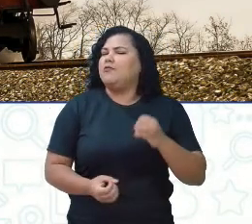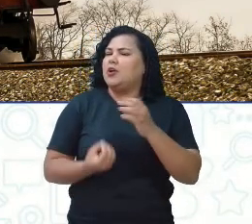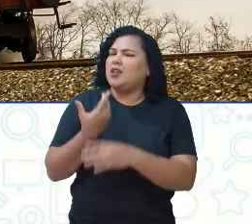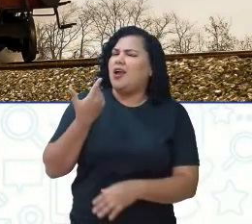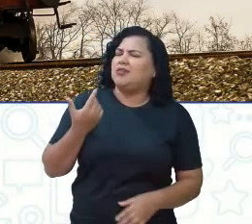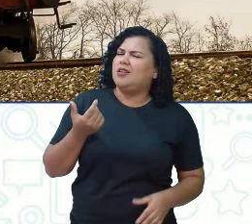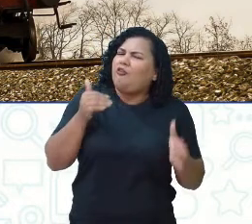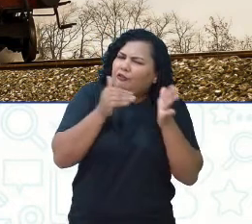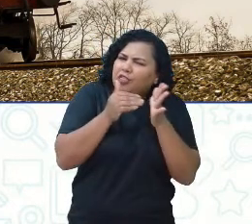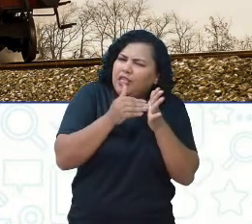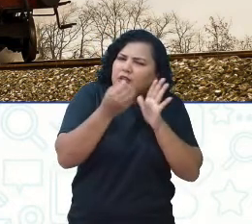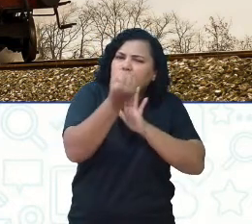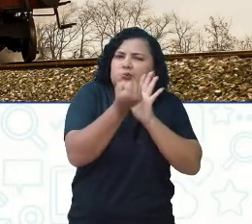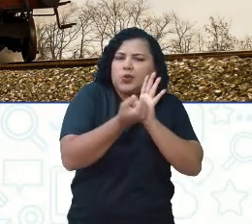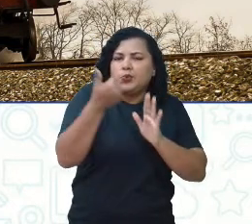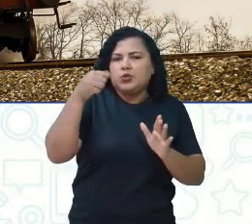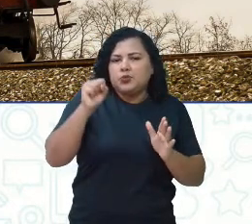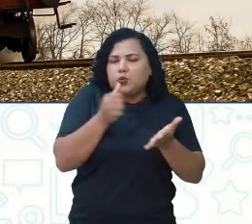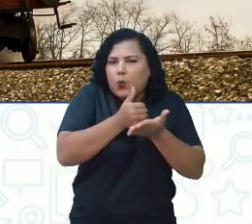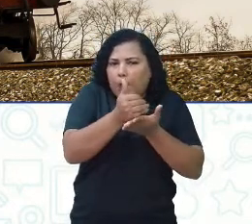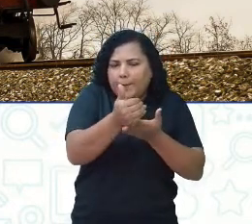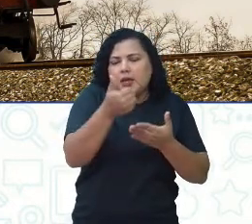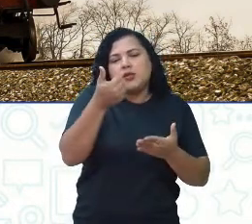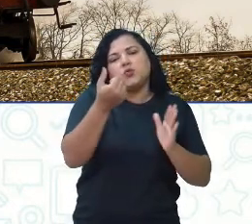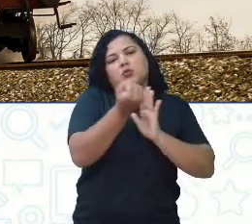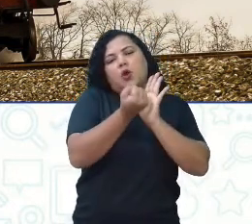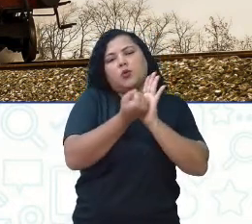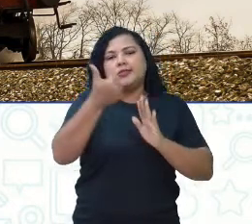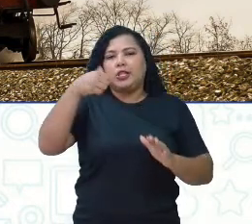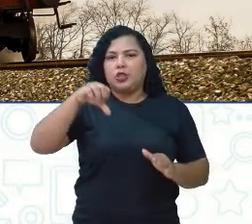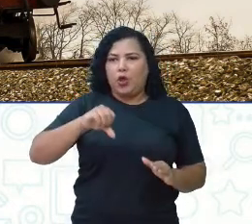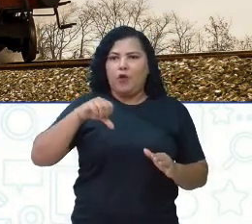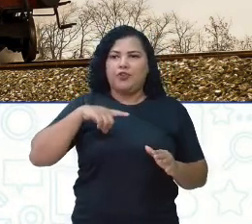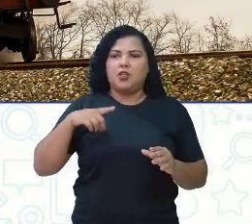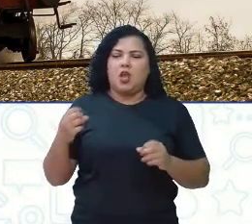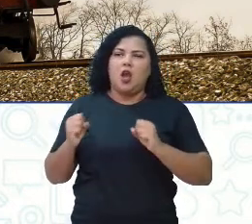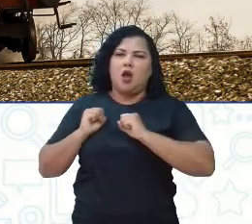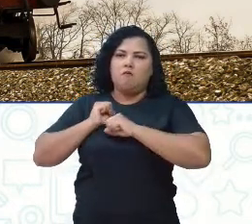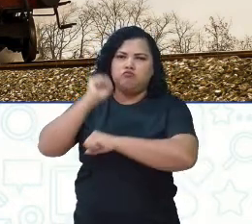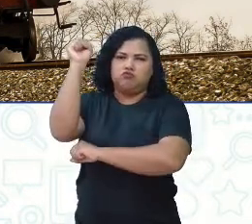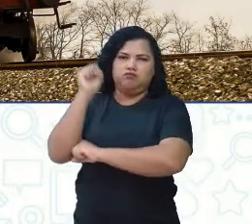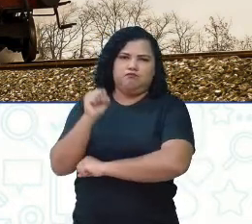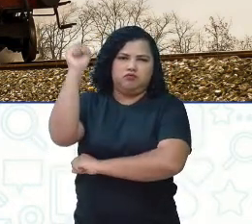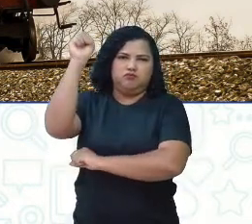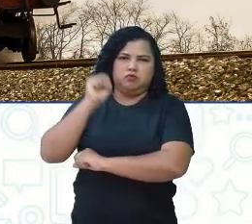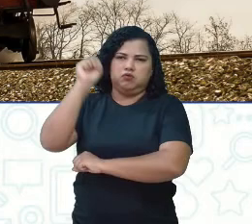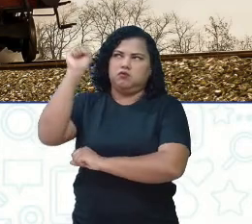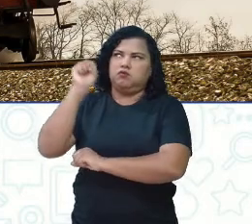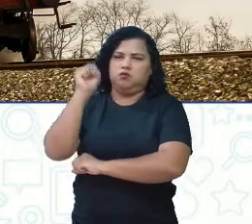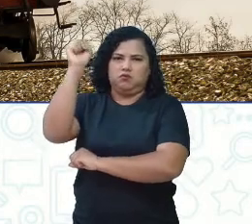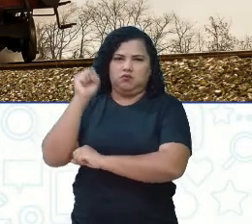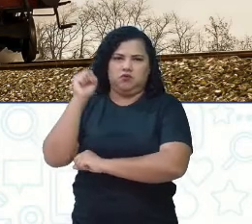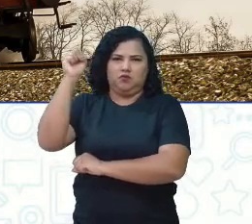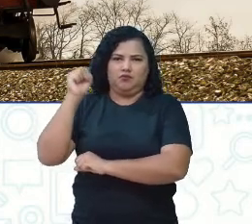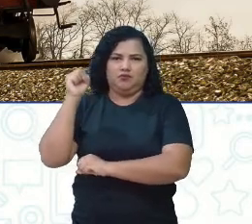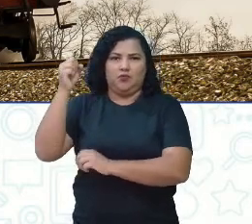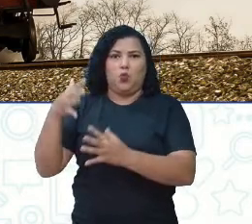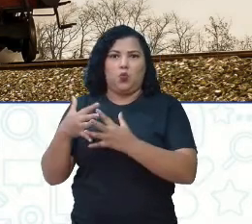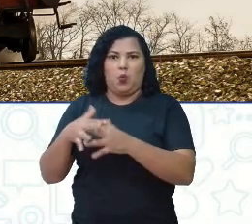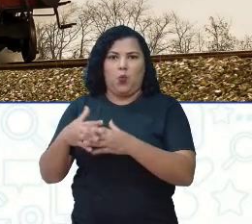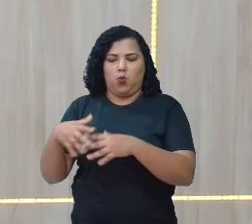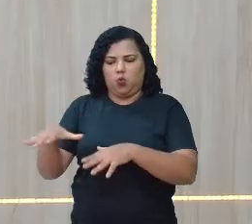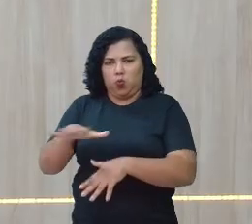século XVIII, início do século XIX, né, movida a vapor, a partir do desenvolvimento do motor a vapor, ela passou